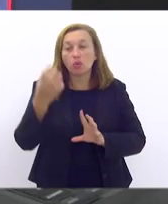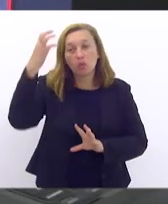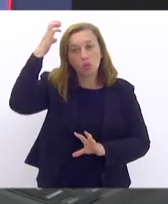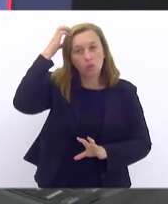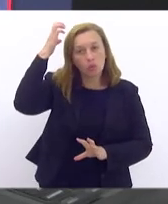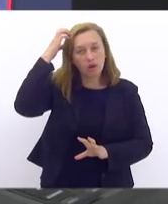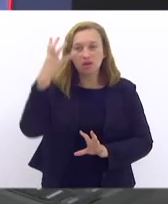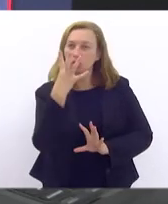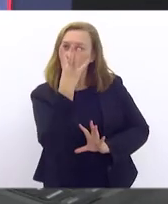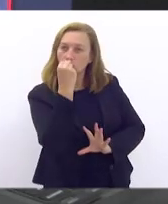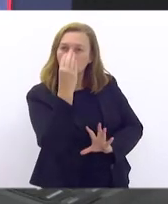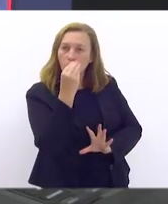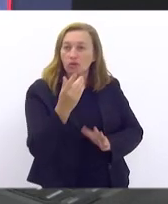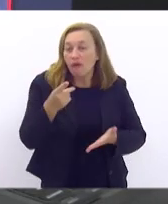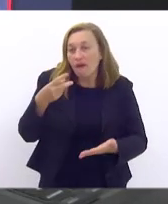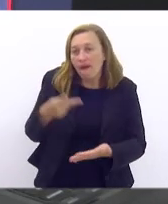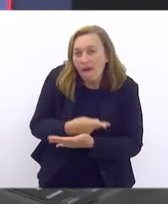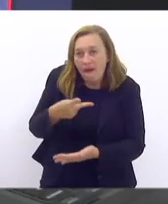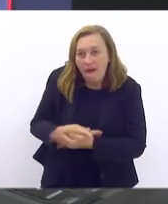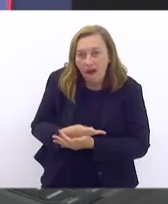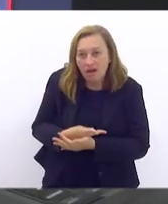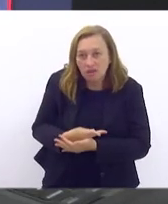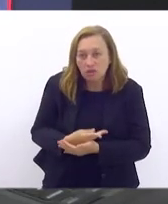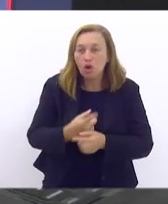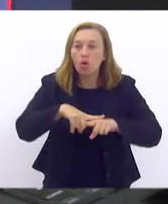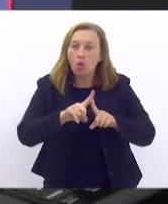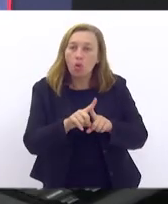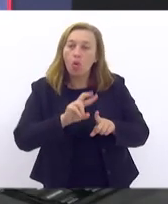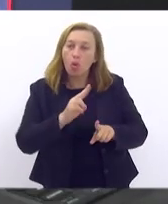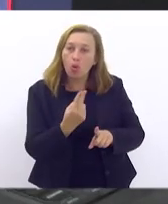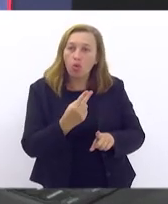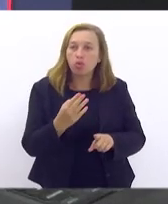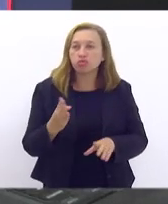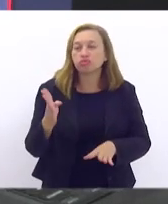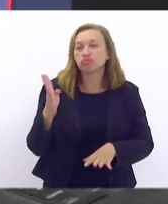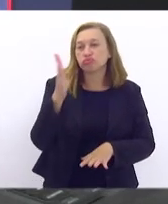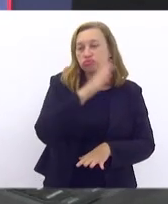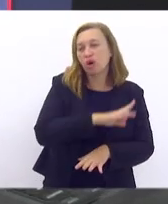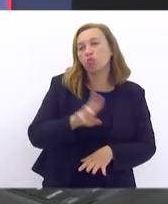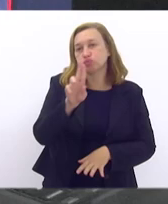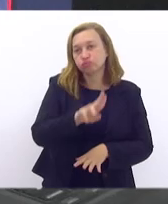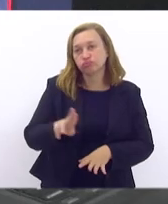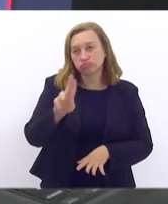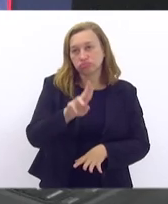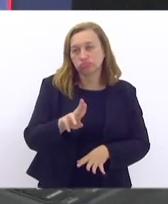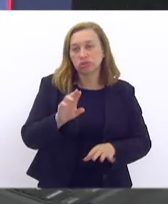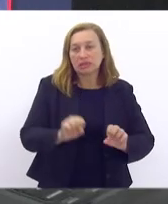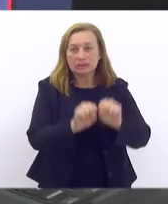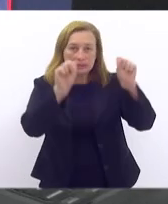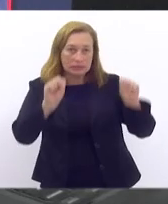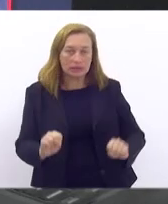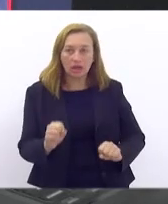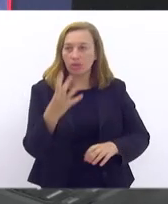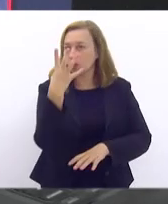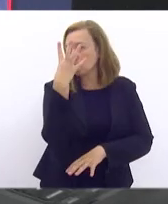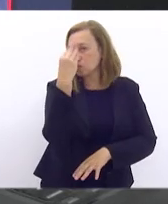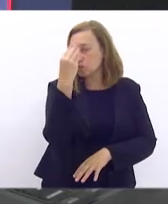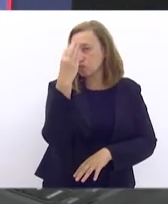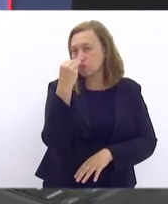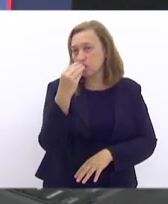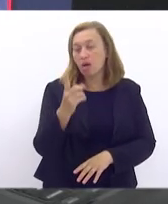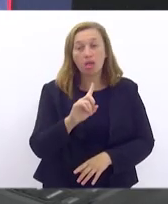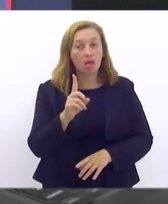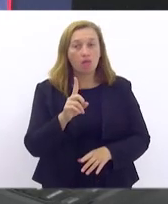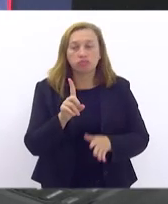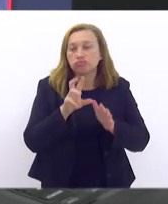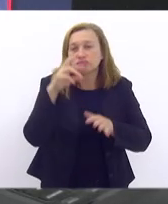fotográfico errado ou o mau uso do sistema de reconhecimento facial. Não foi realizada